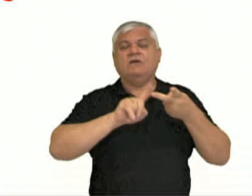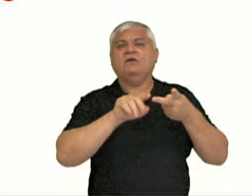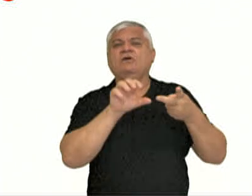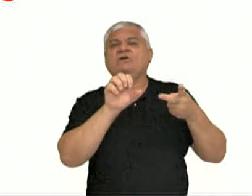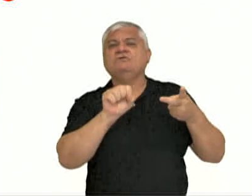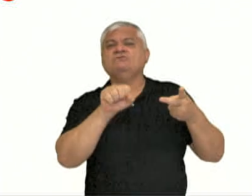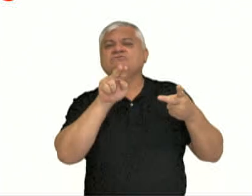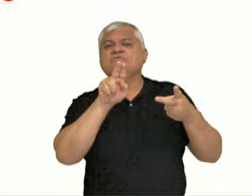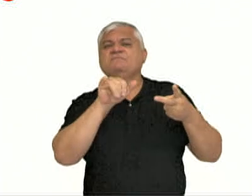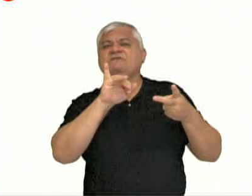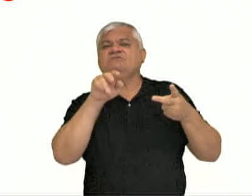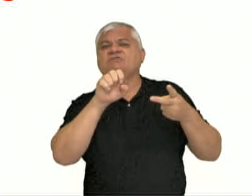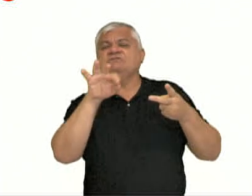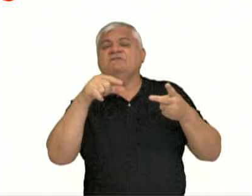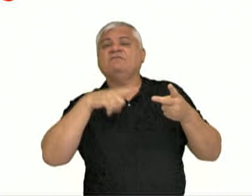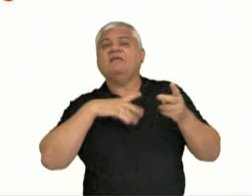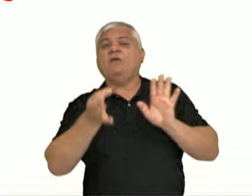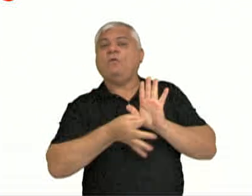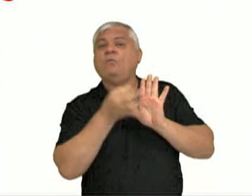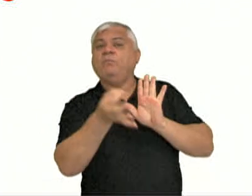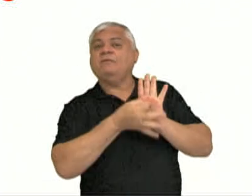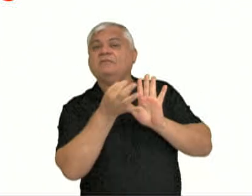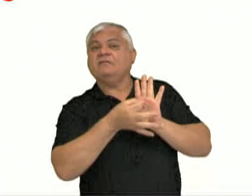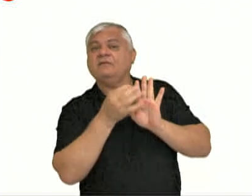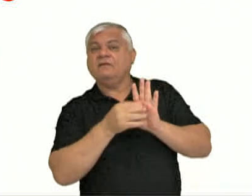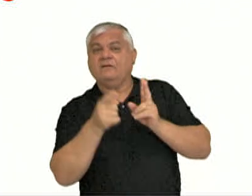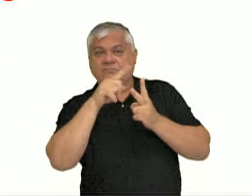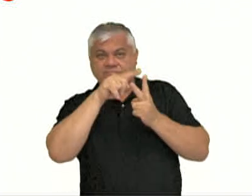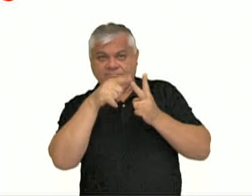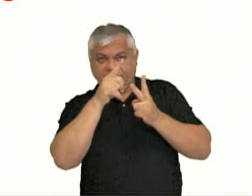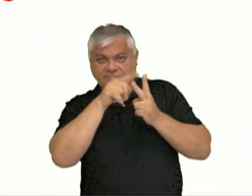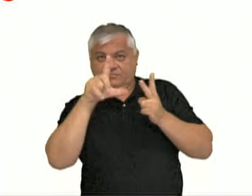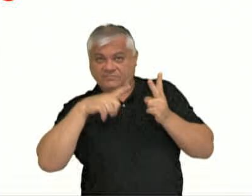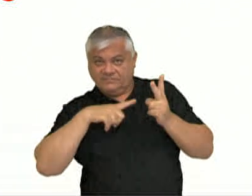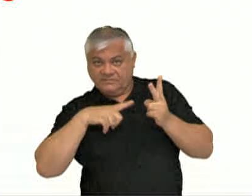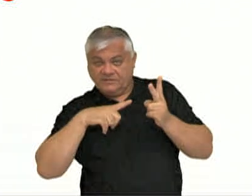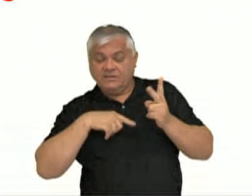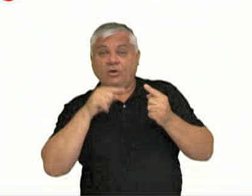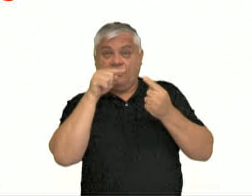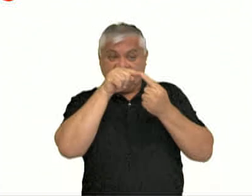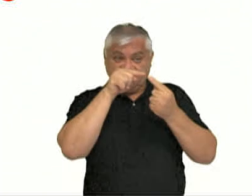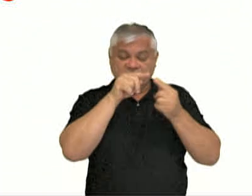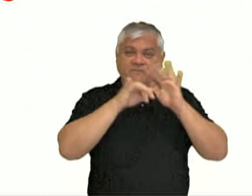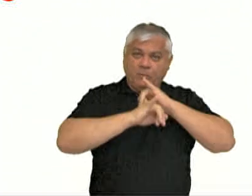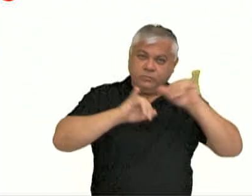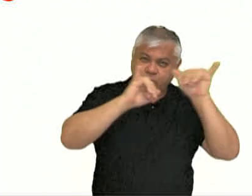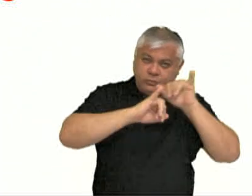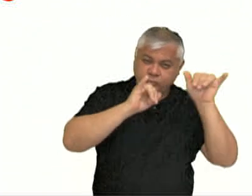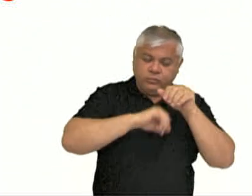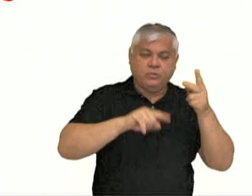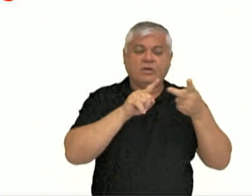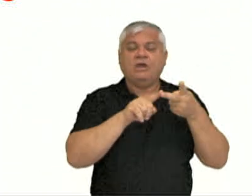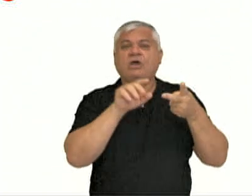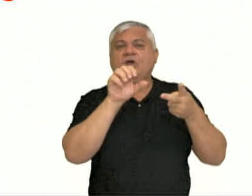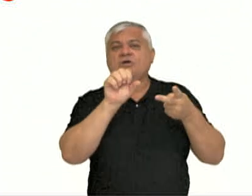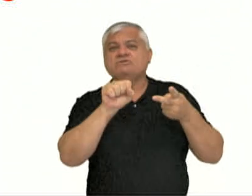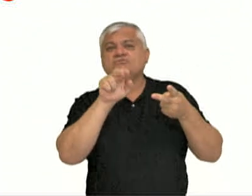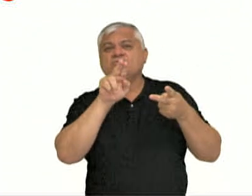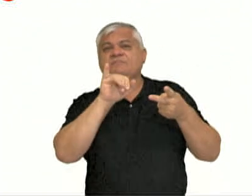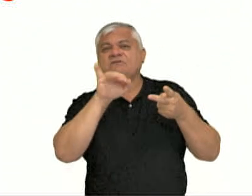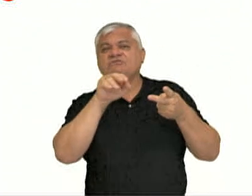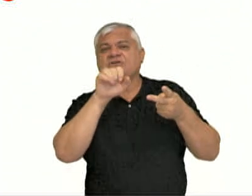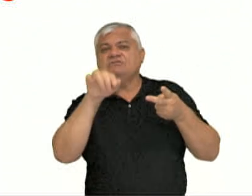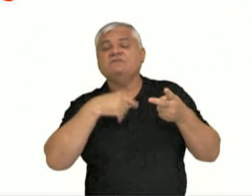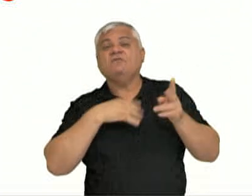quê? As opiniões. Objetivo, informações. Subjetivo, opinião. Viu